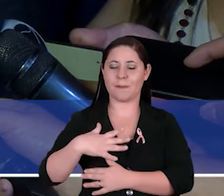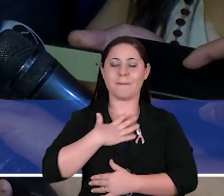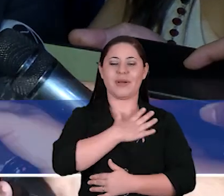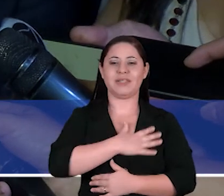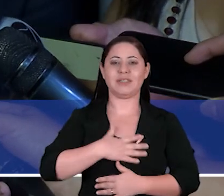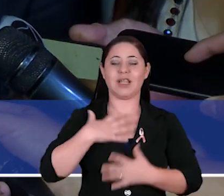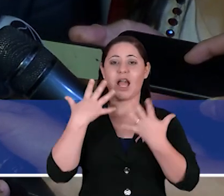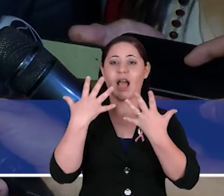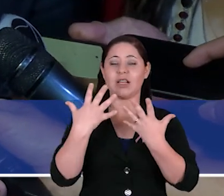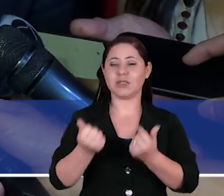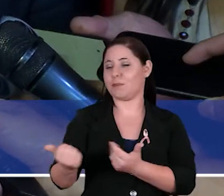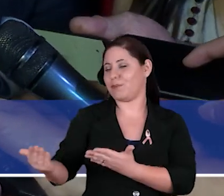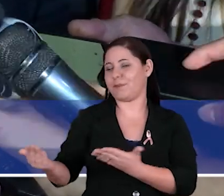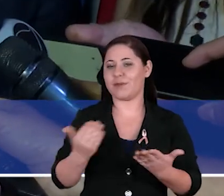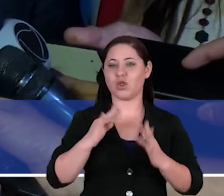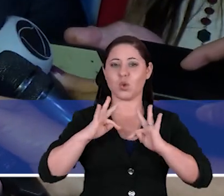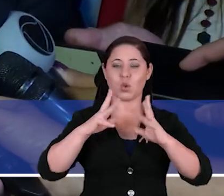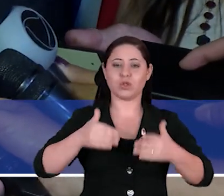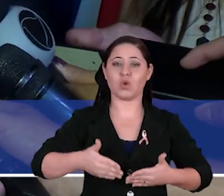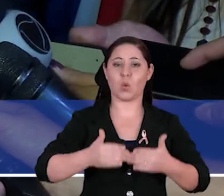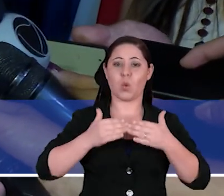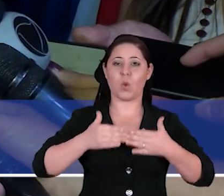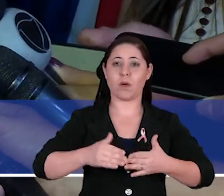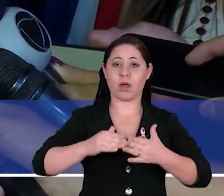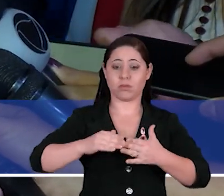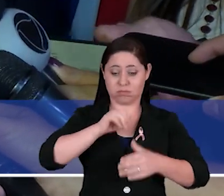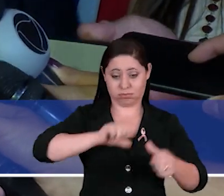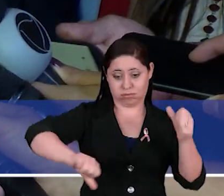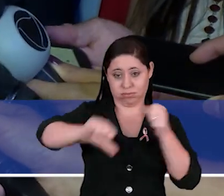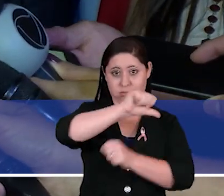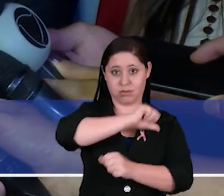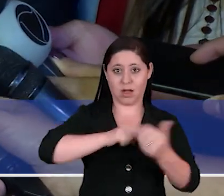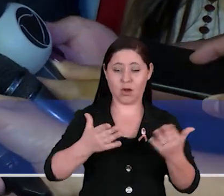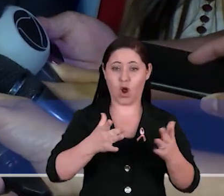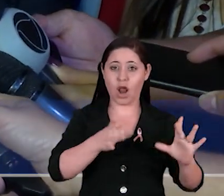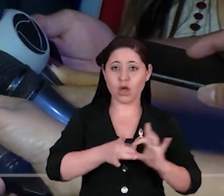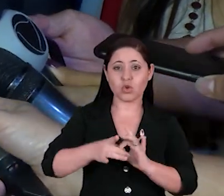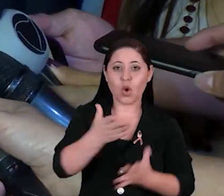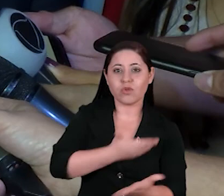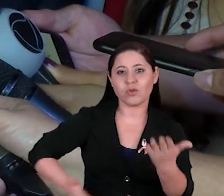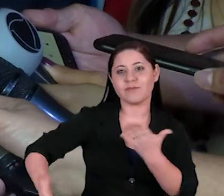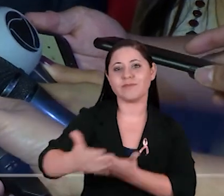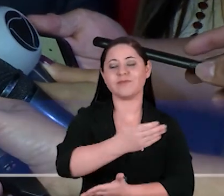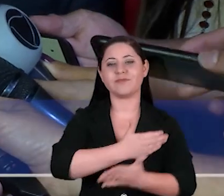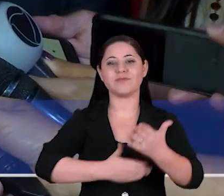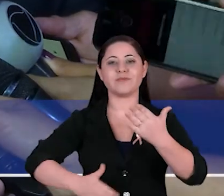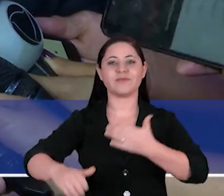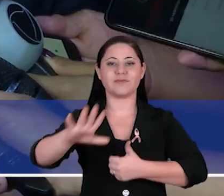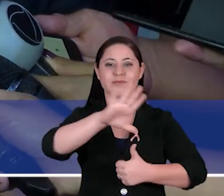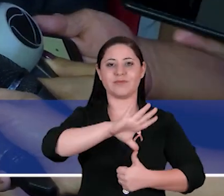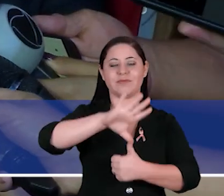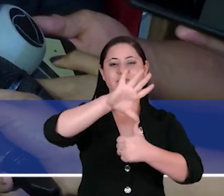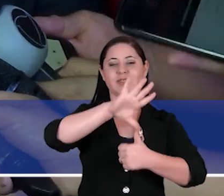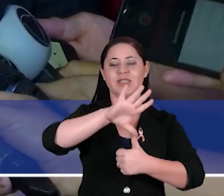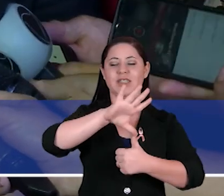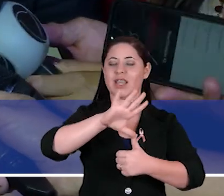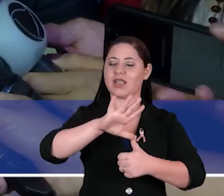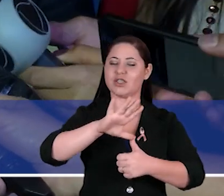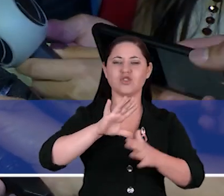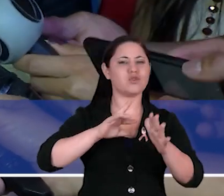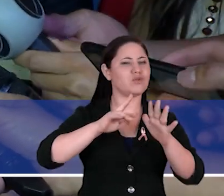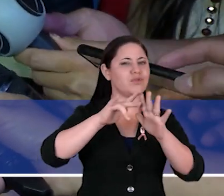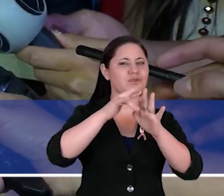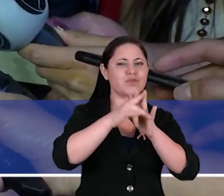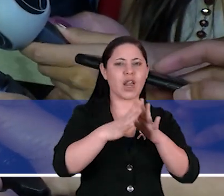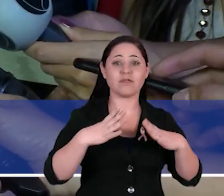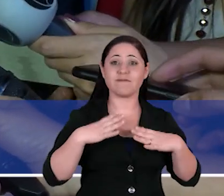grande prazer em receber a todos em Corumbá, que vai se transformar ali na integração sul-americana com inúmeros